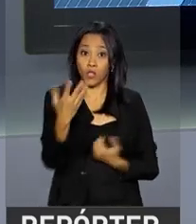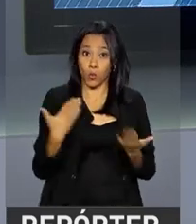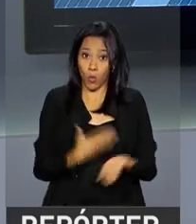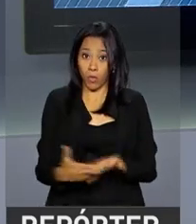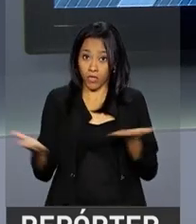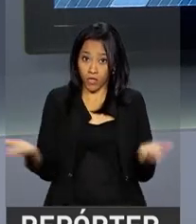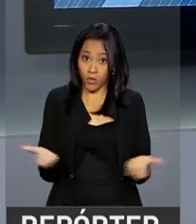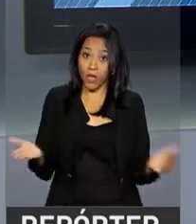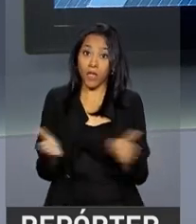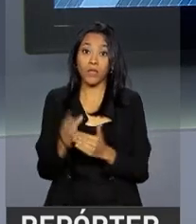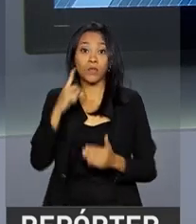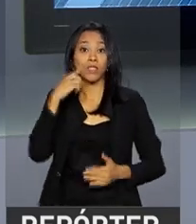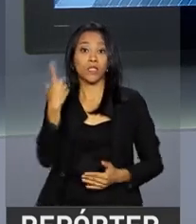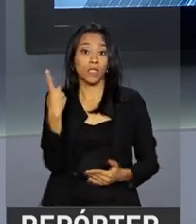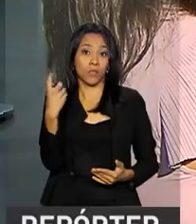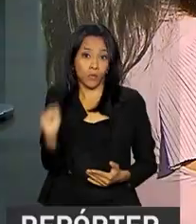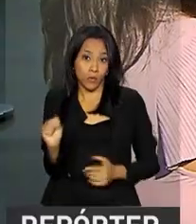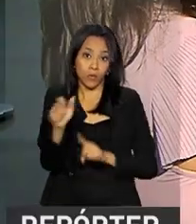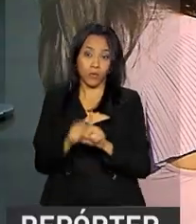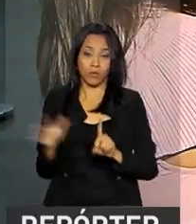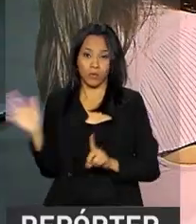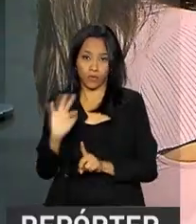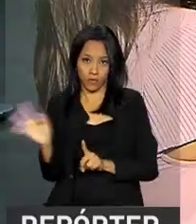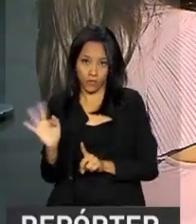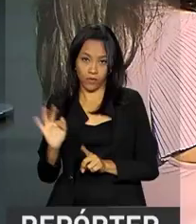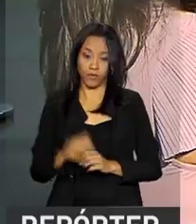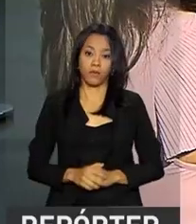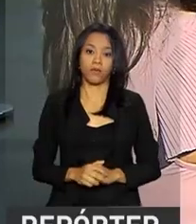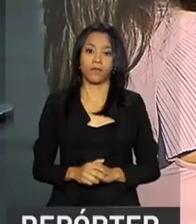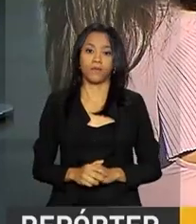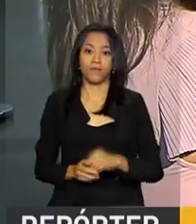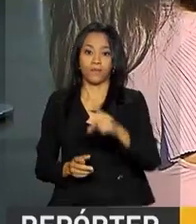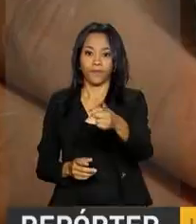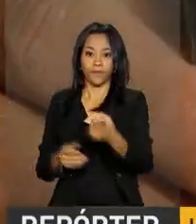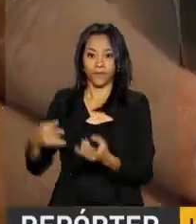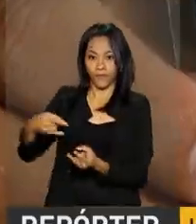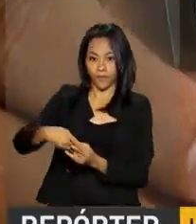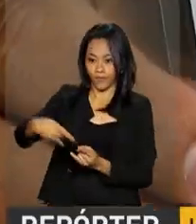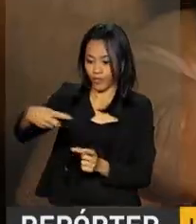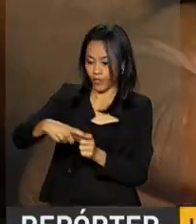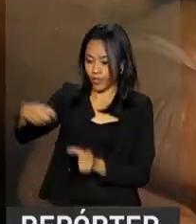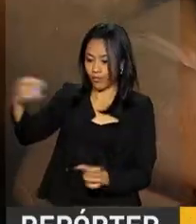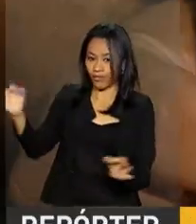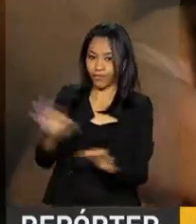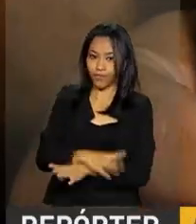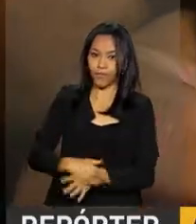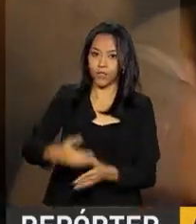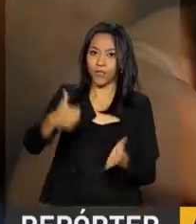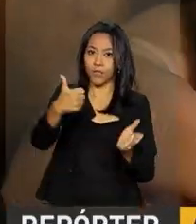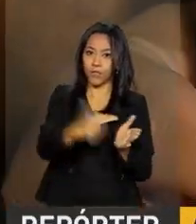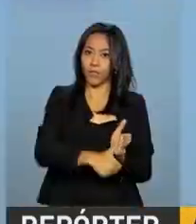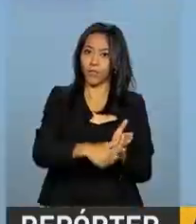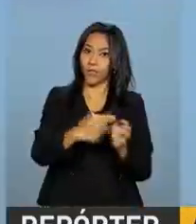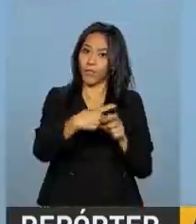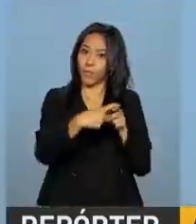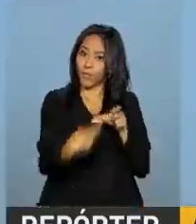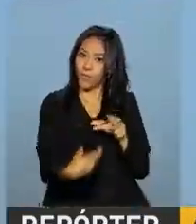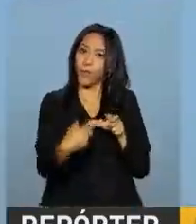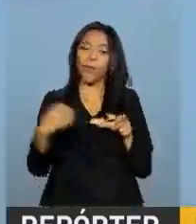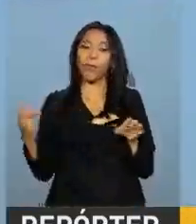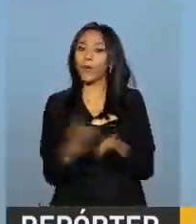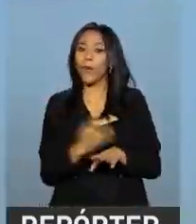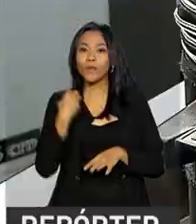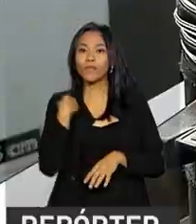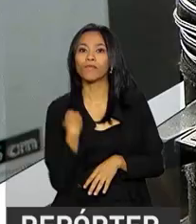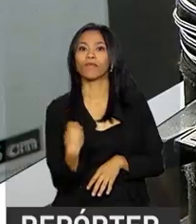18 de fevereiro check in feito documento e bilhete na mão tudo pronto